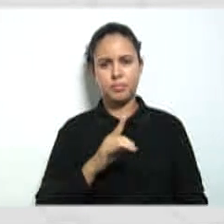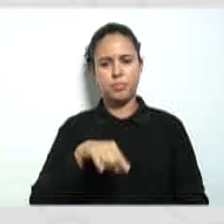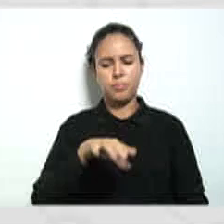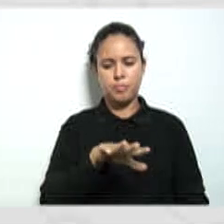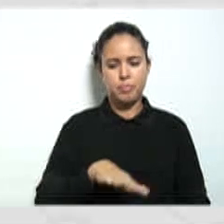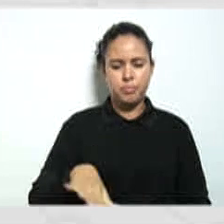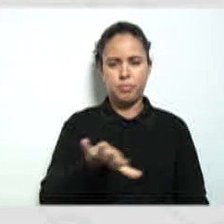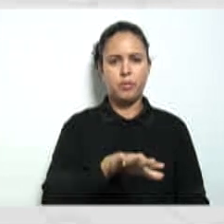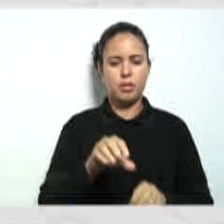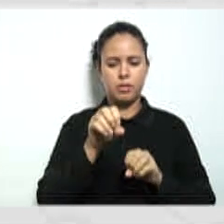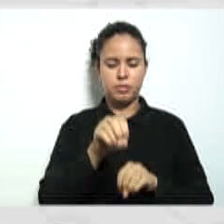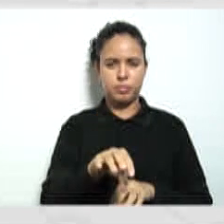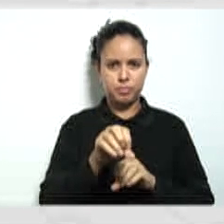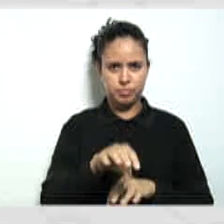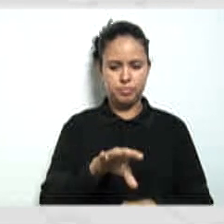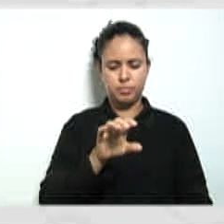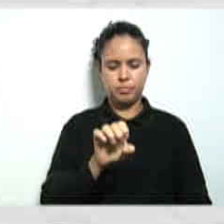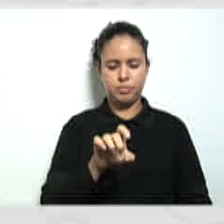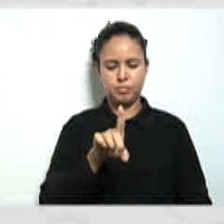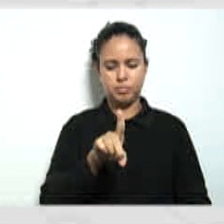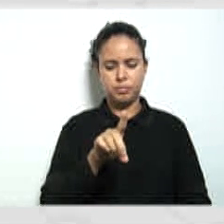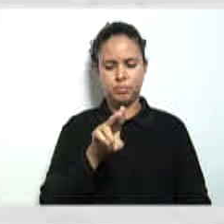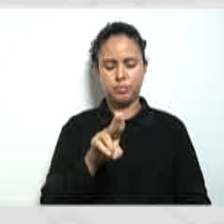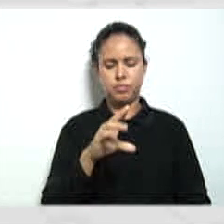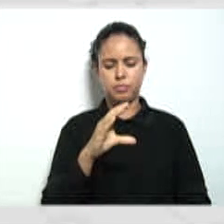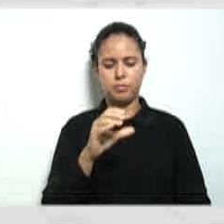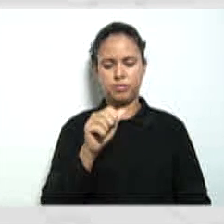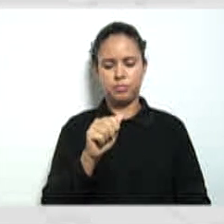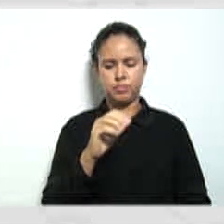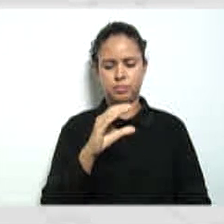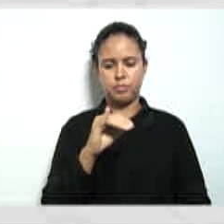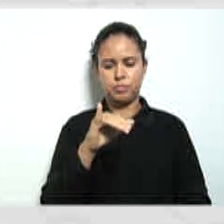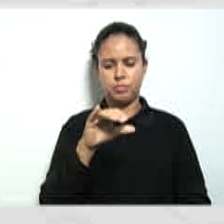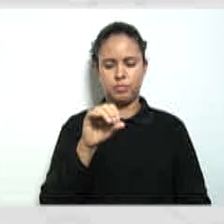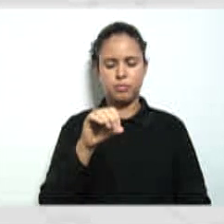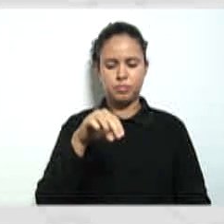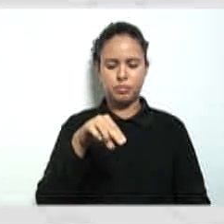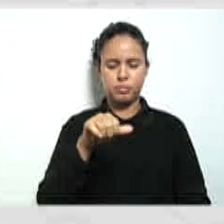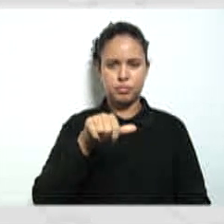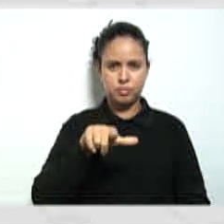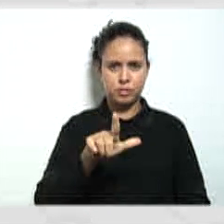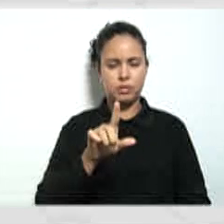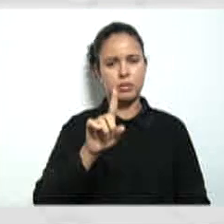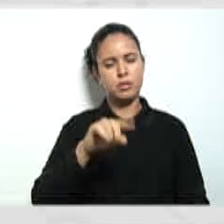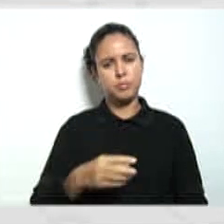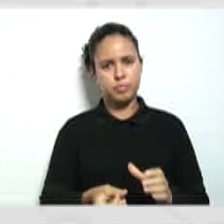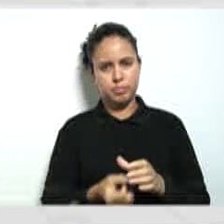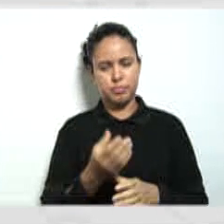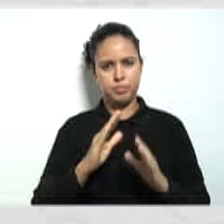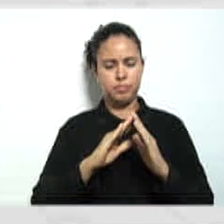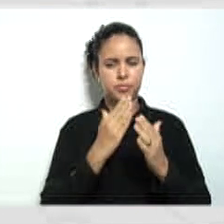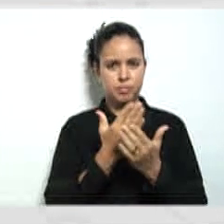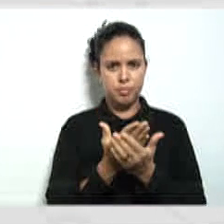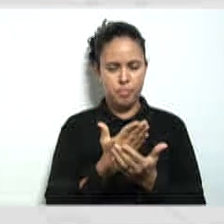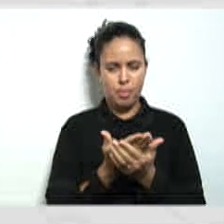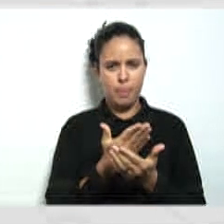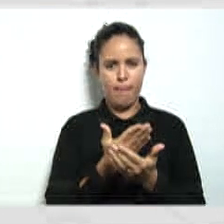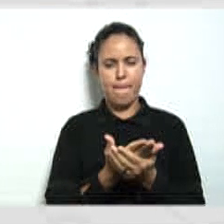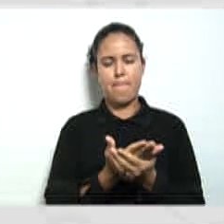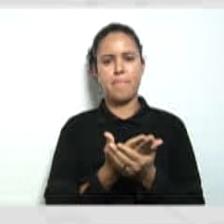ramo educacional. No ramo educacional nós temos a formação de escolas e centros de treinamento. Eu mesmo estudei